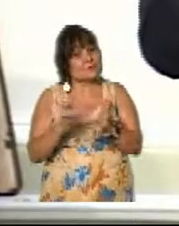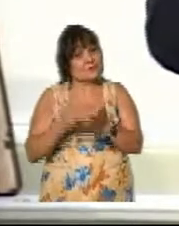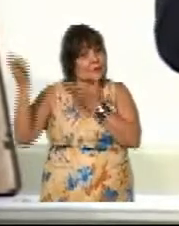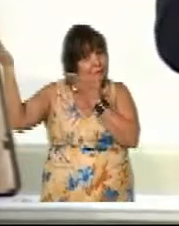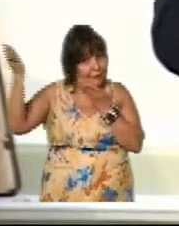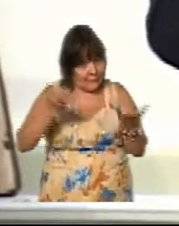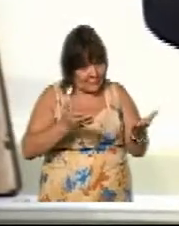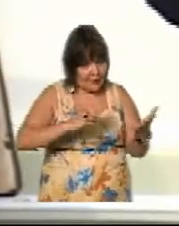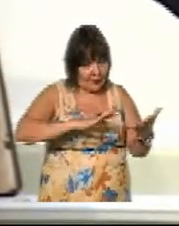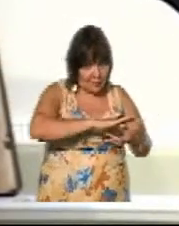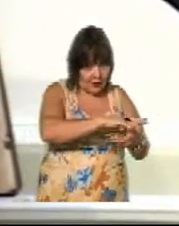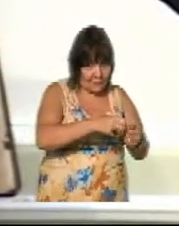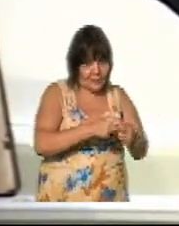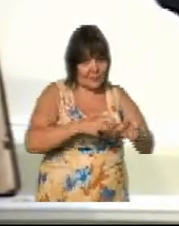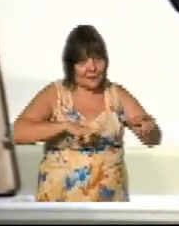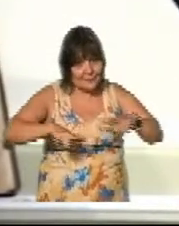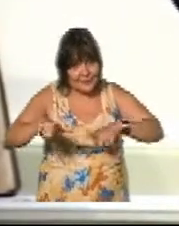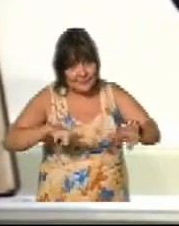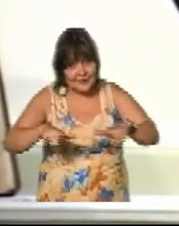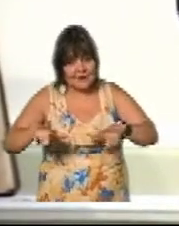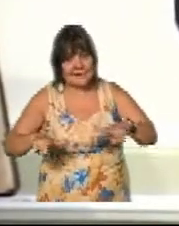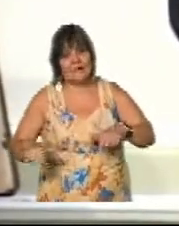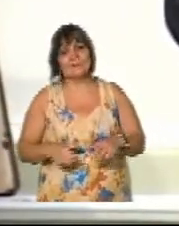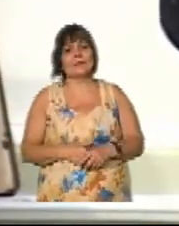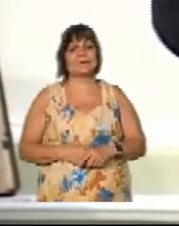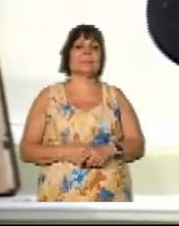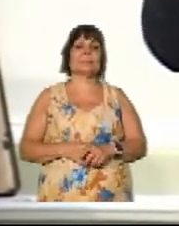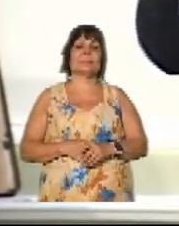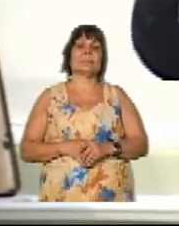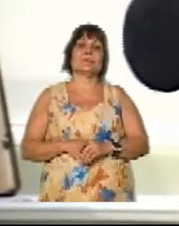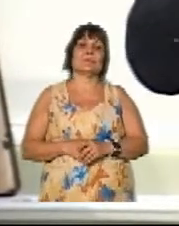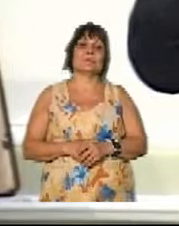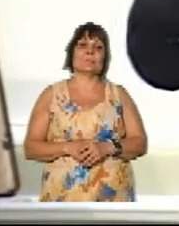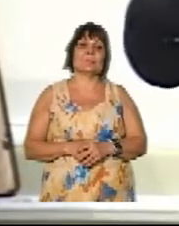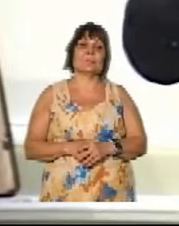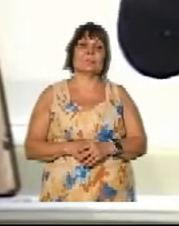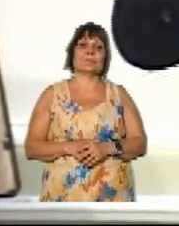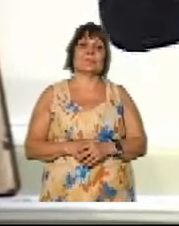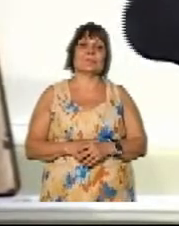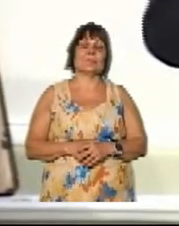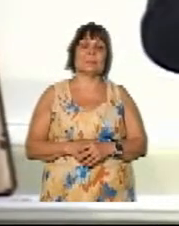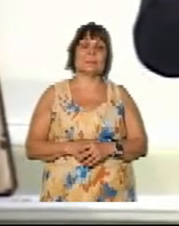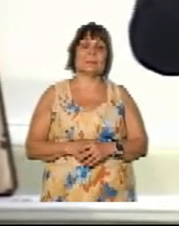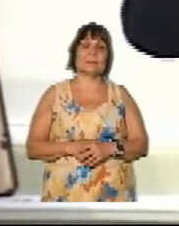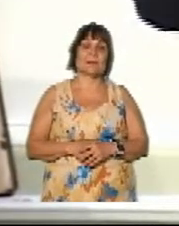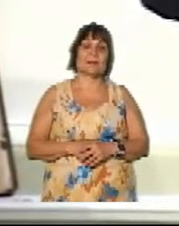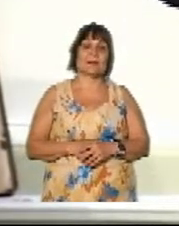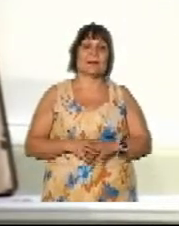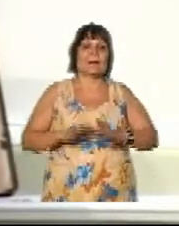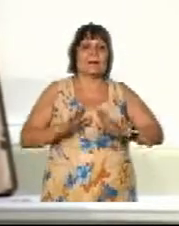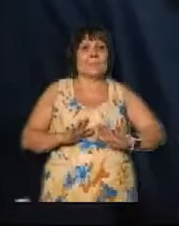uma coisa muito interessante. Nós estamos ouvindo estas informações, mas ele quer que você